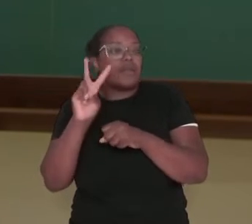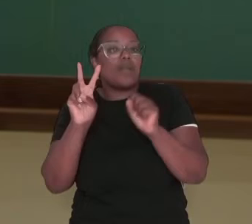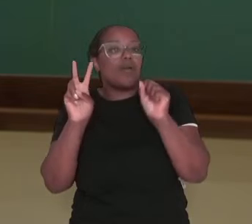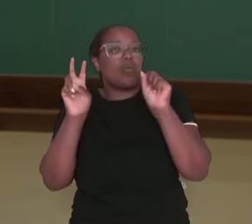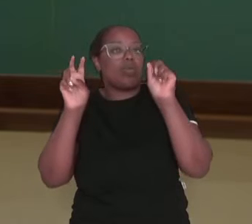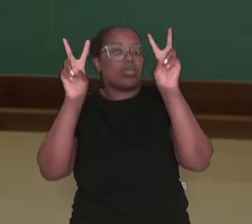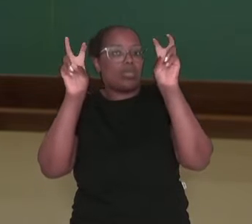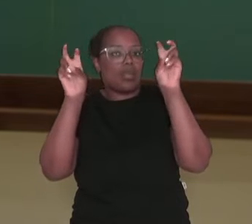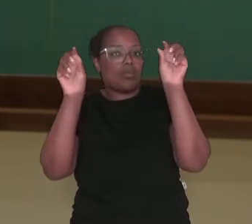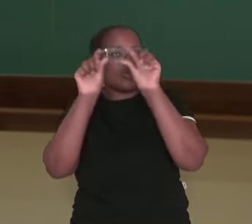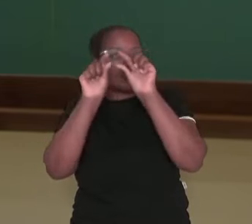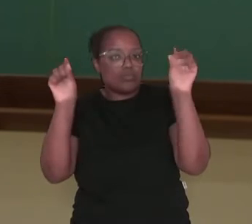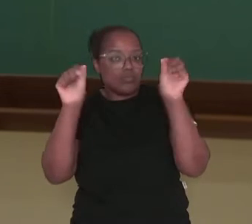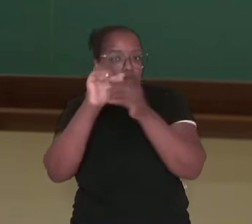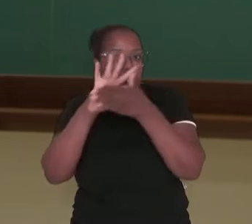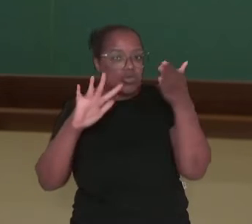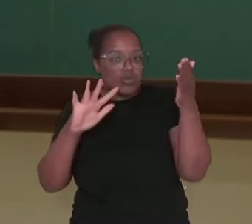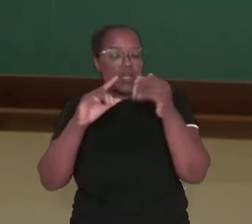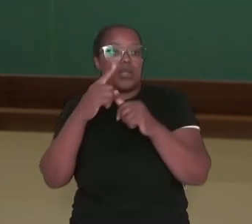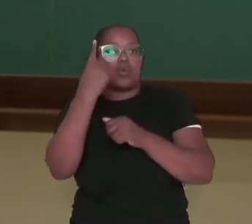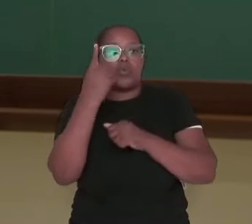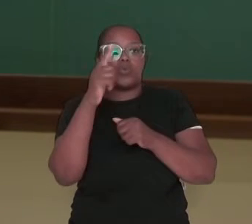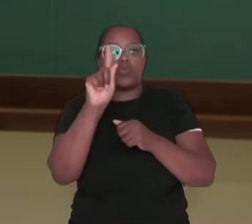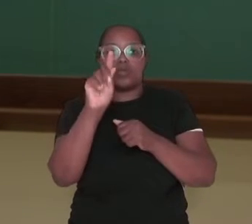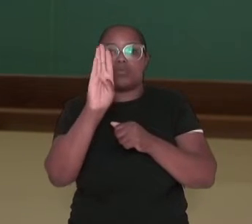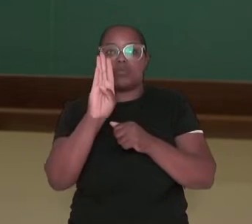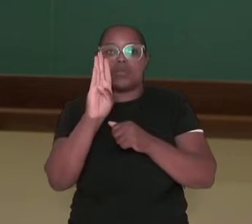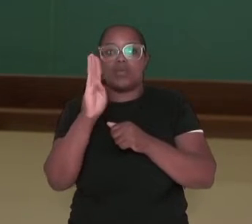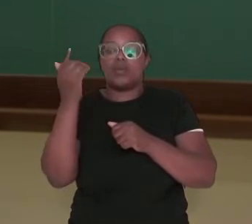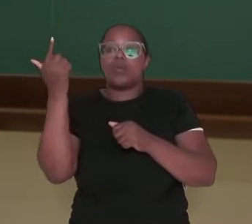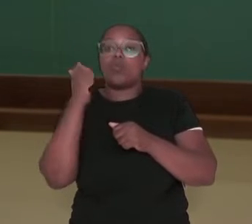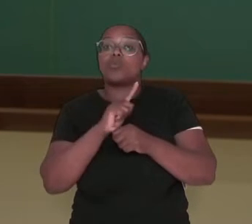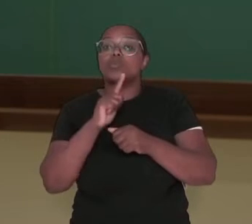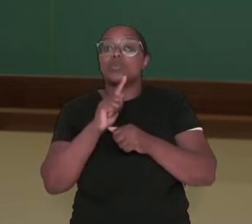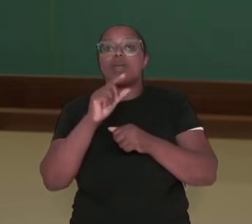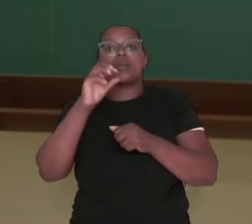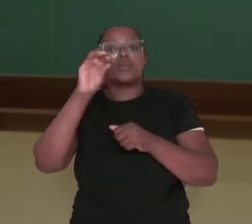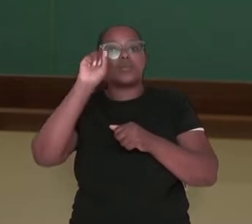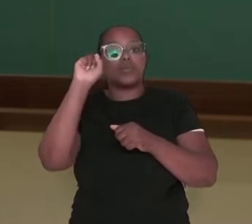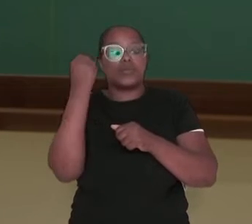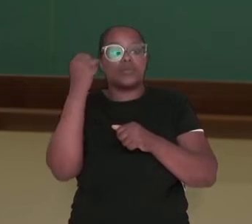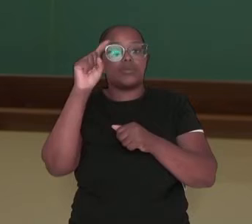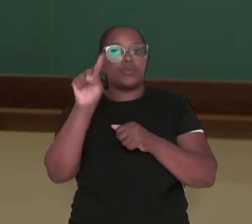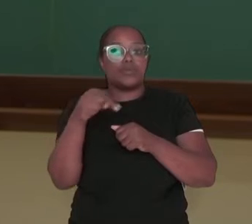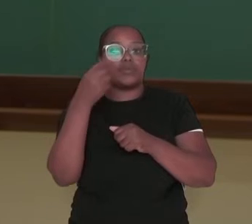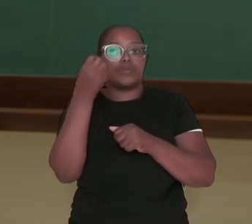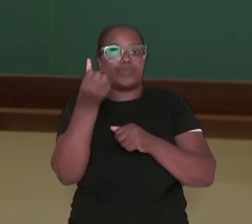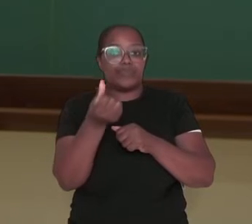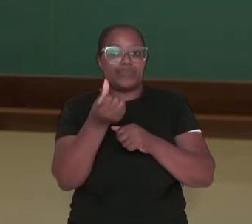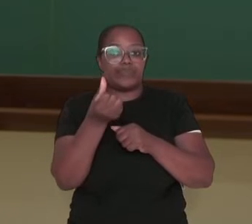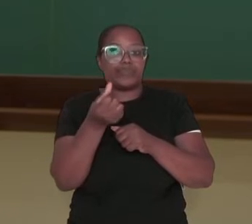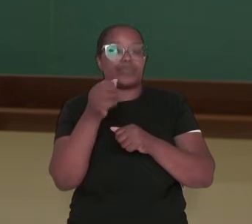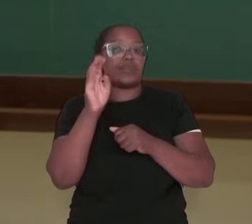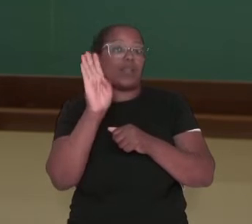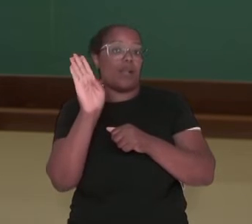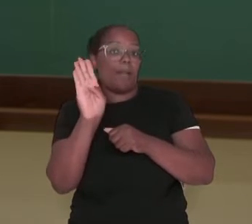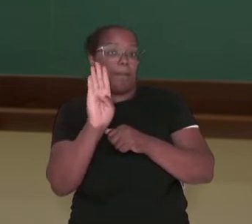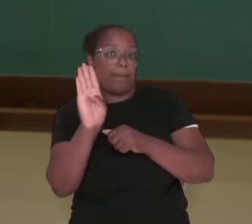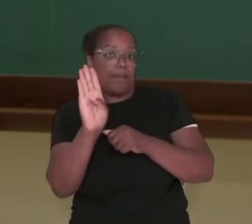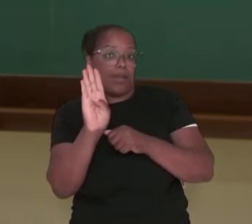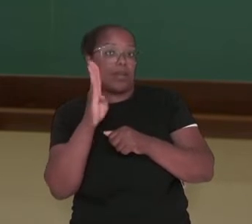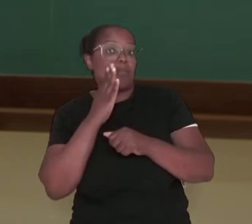né, que 1 GB consegue armazenar 8,6 bilhões